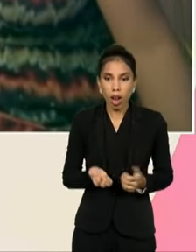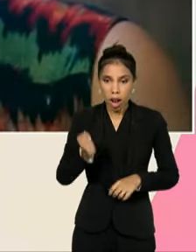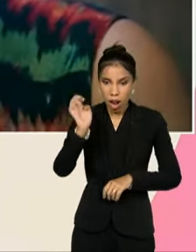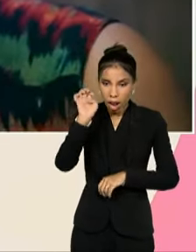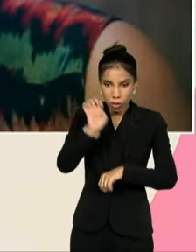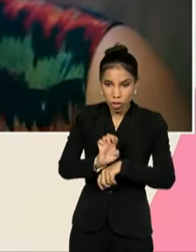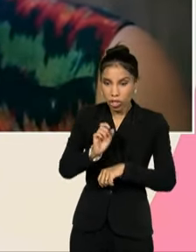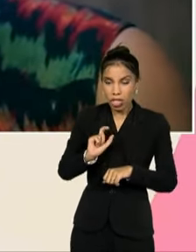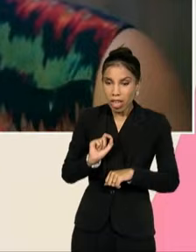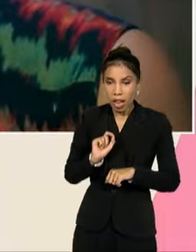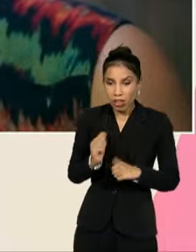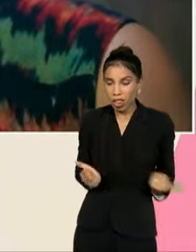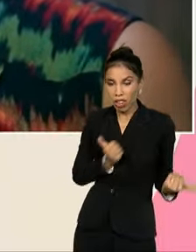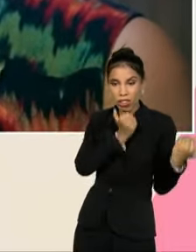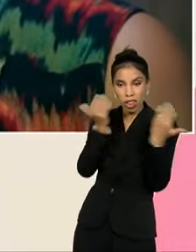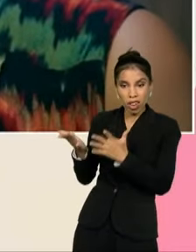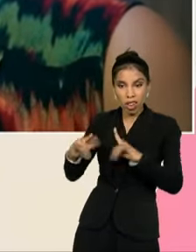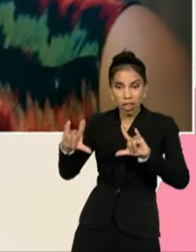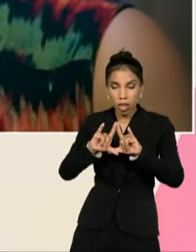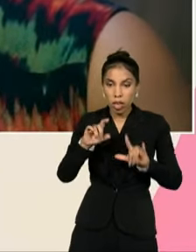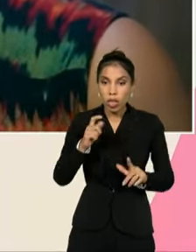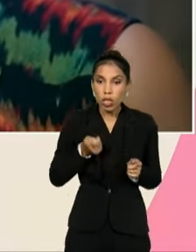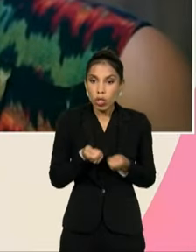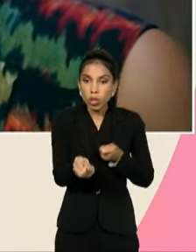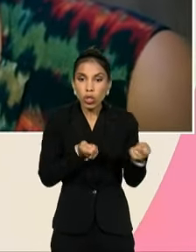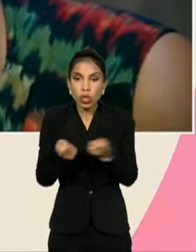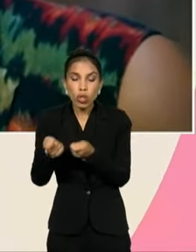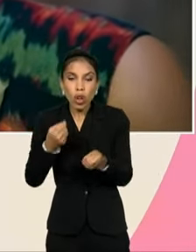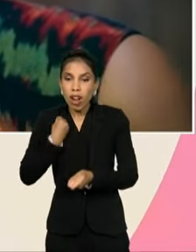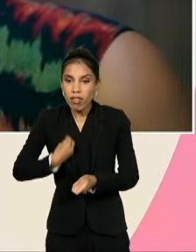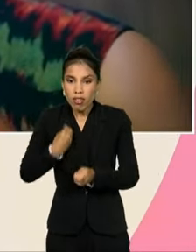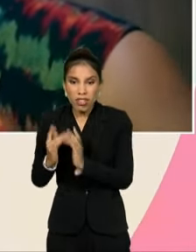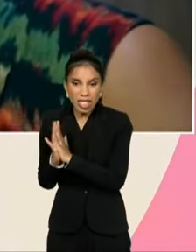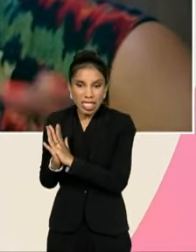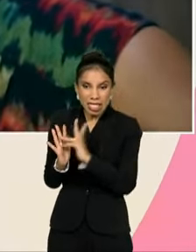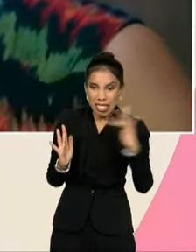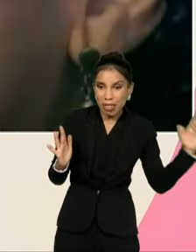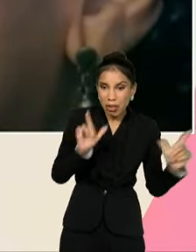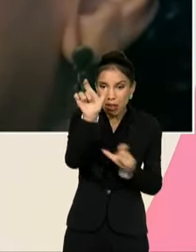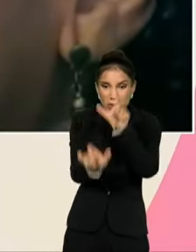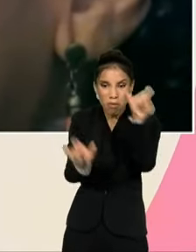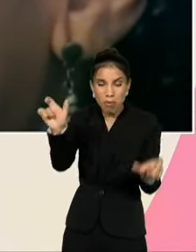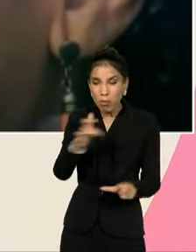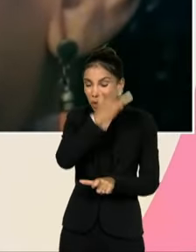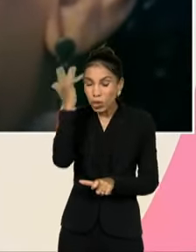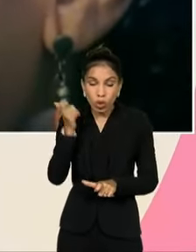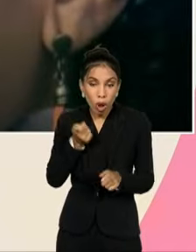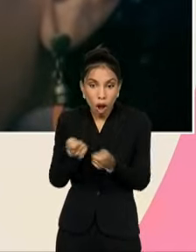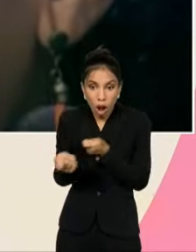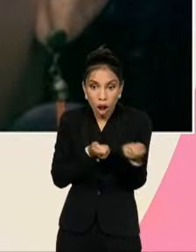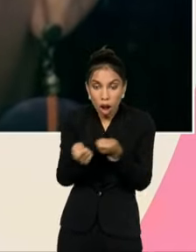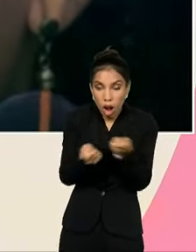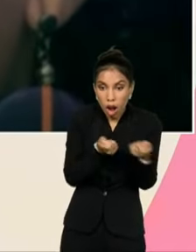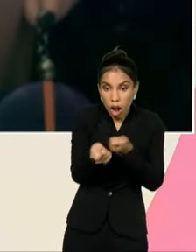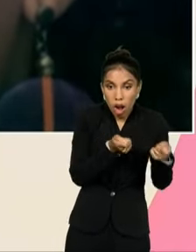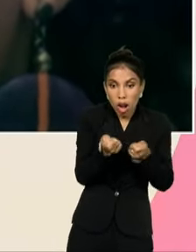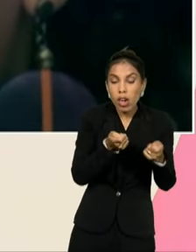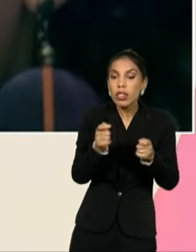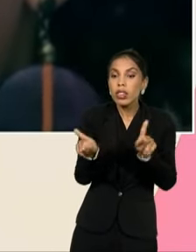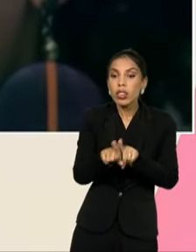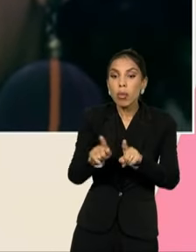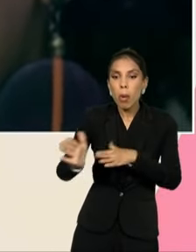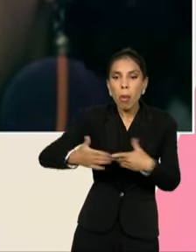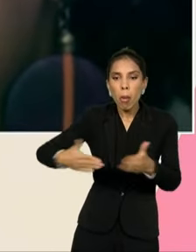esses caras dominam a vida dessas pessoas completamente, do princípio ao fim. Então, assim, é uma máquina de reprodução de voto